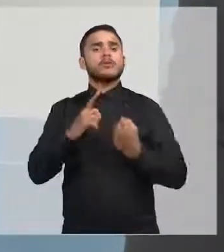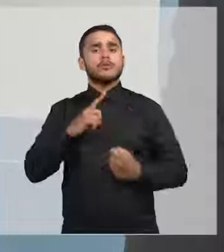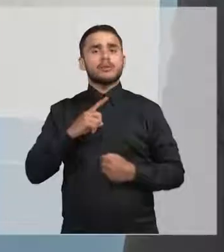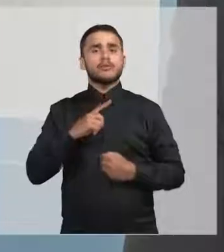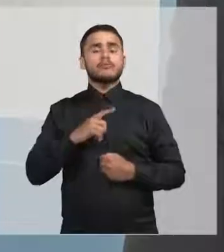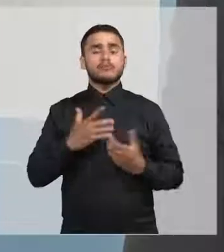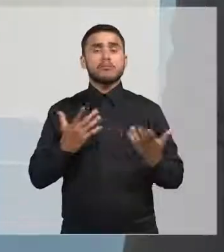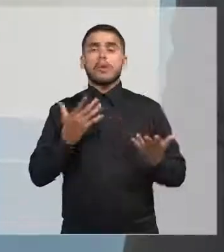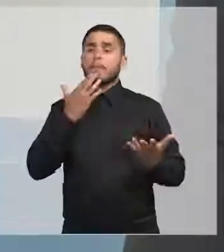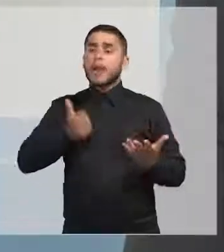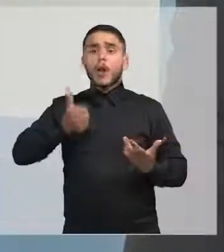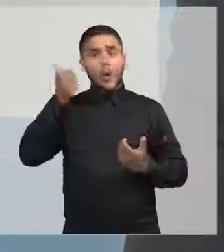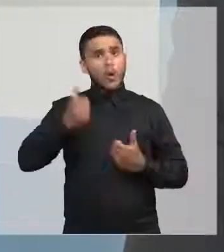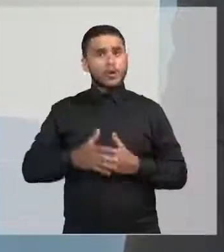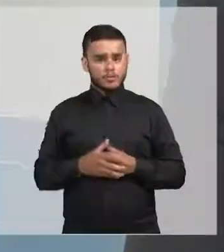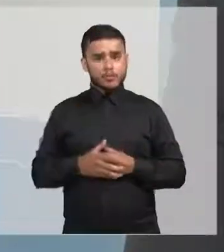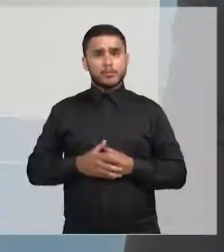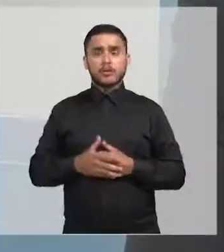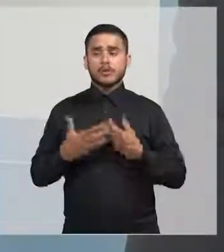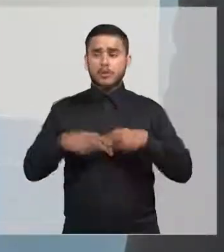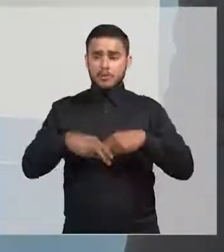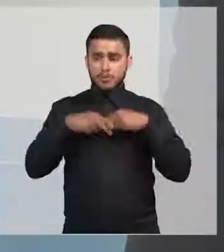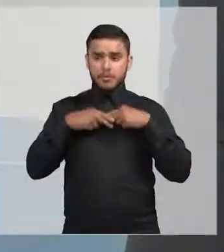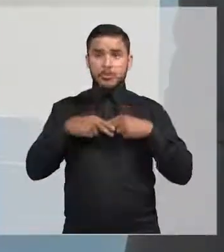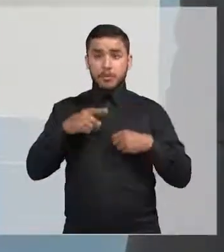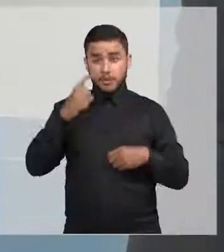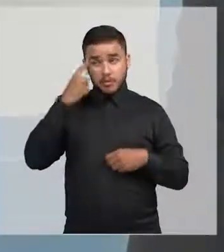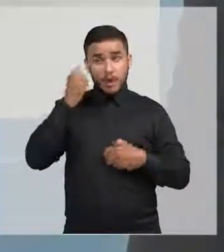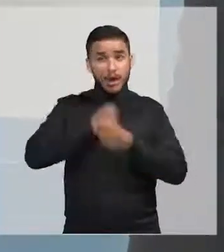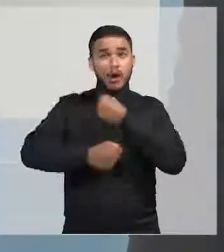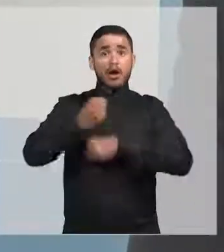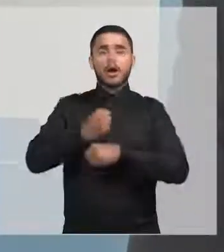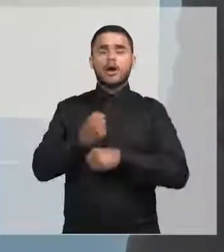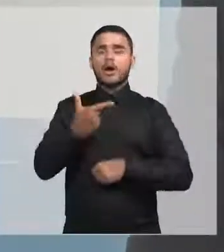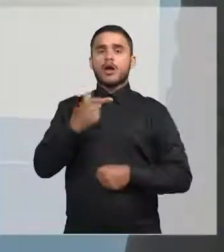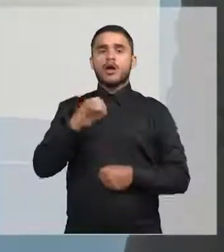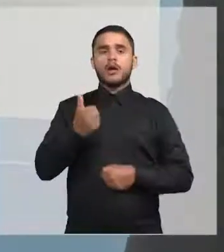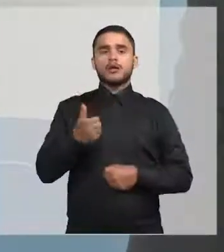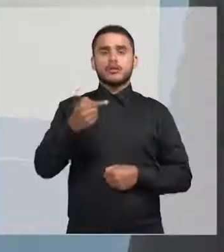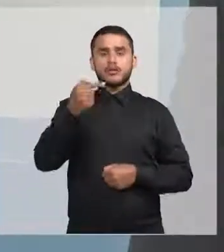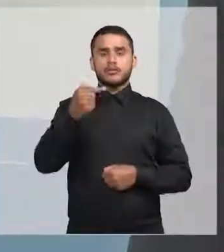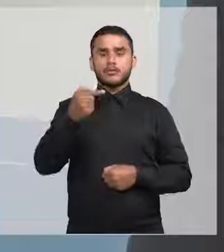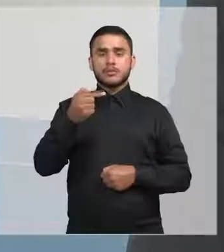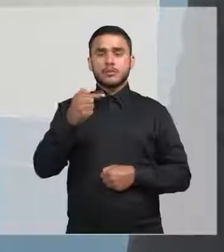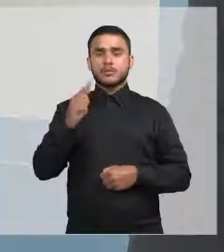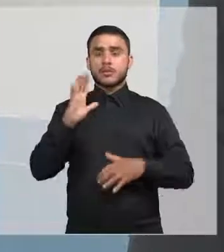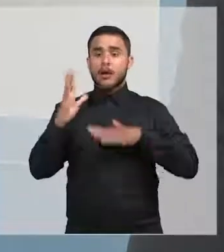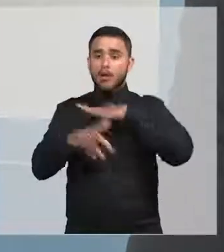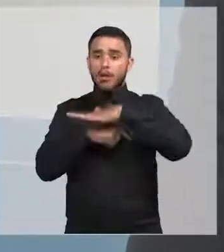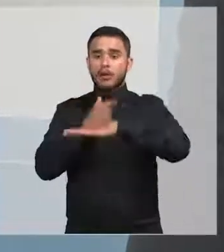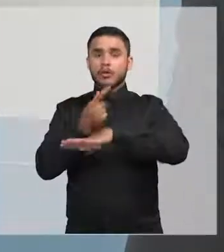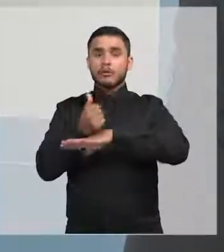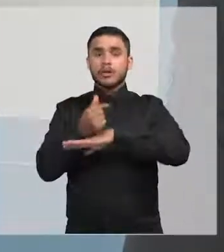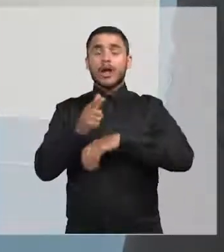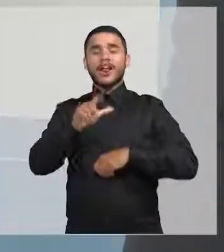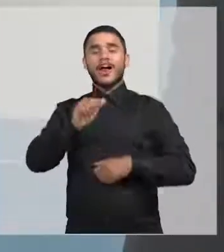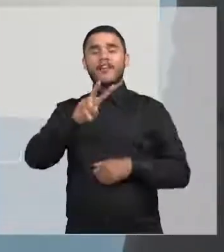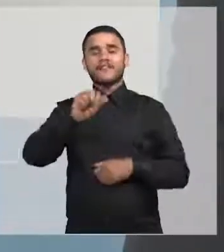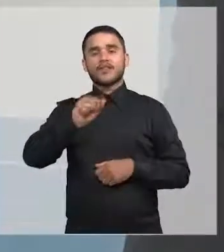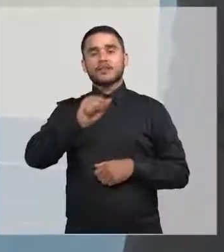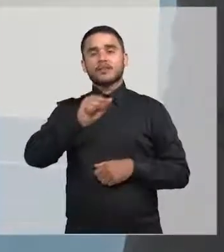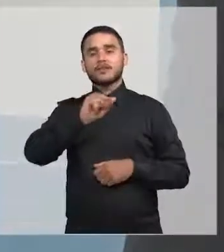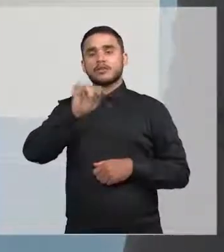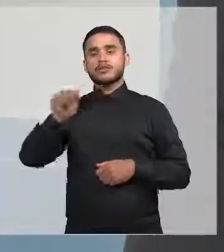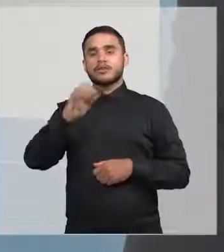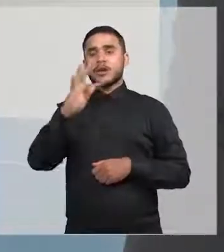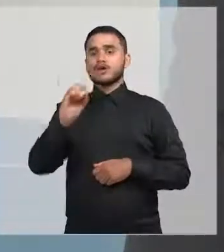Todo o sistema penitenciário e todo o sistema judiciário do Brasil em relação a presídio e os recursos que tem para isso vai ficar também